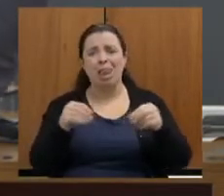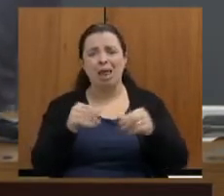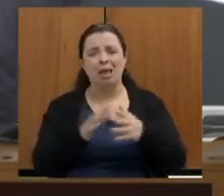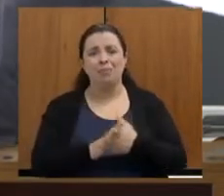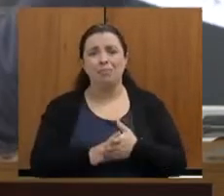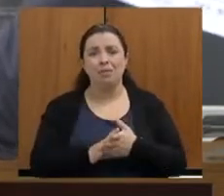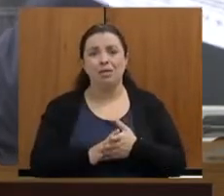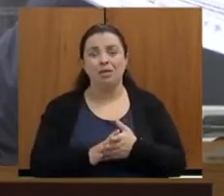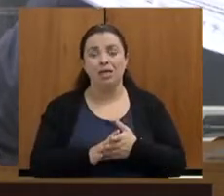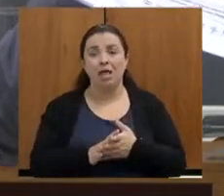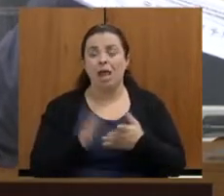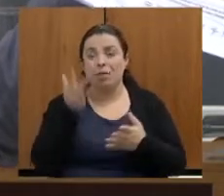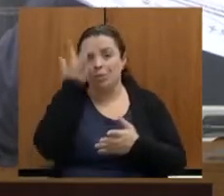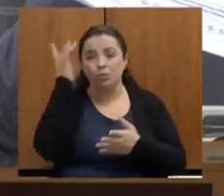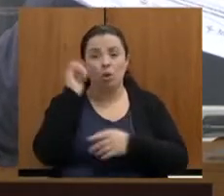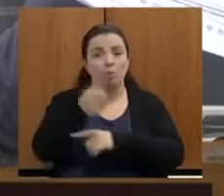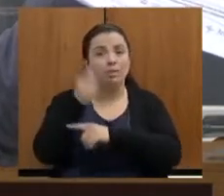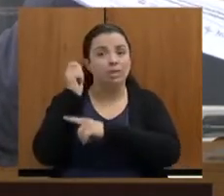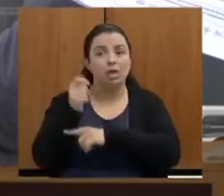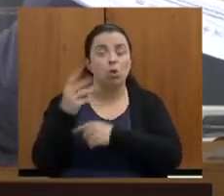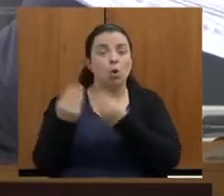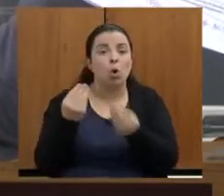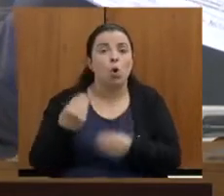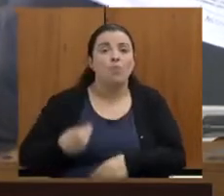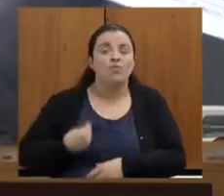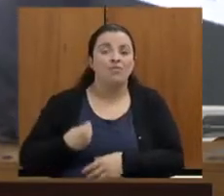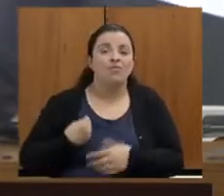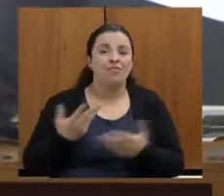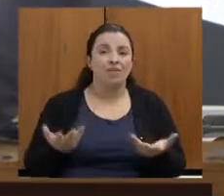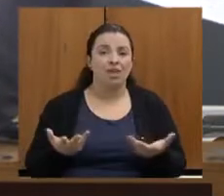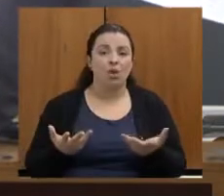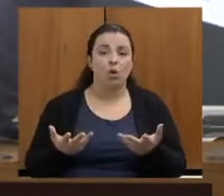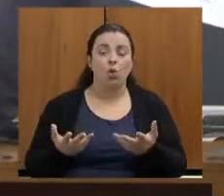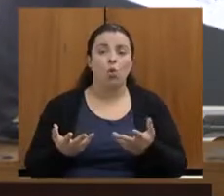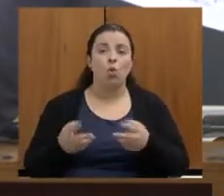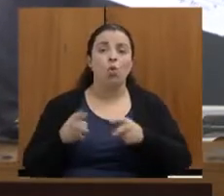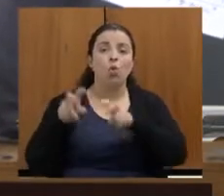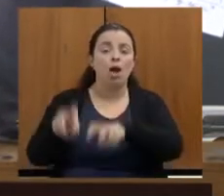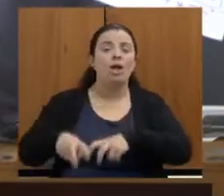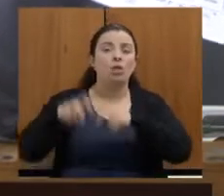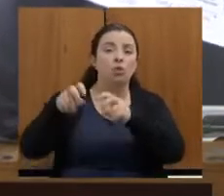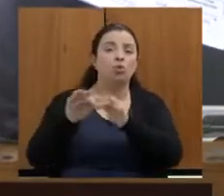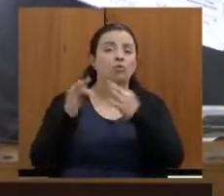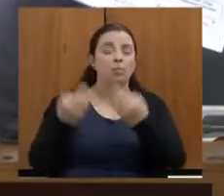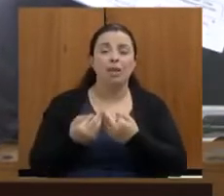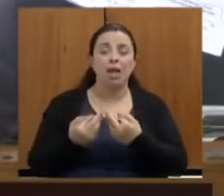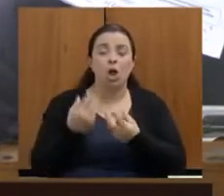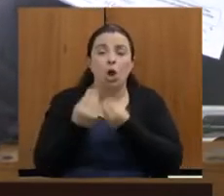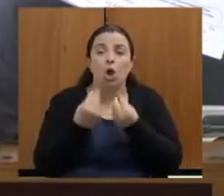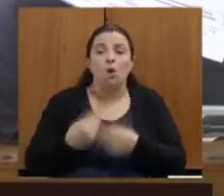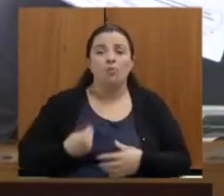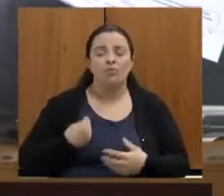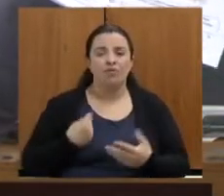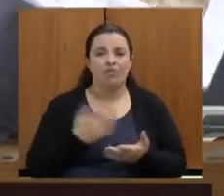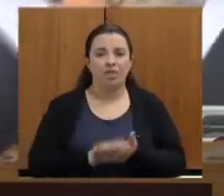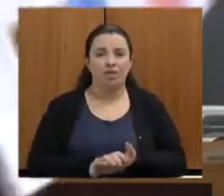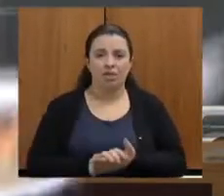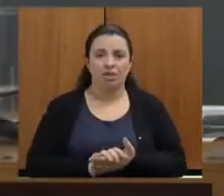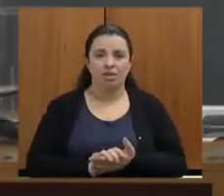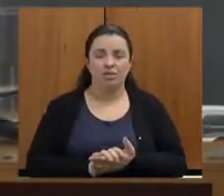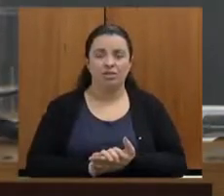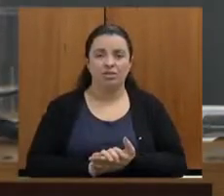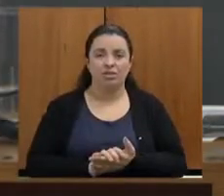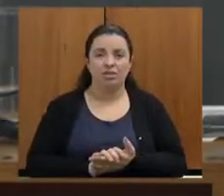sobreviver e os agricultores familiares sobreviverem a Universidade Federal que é solicitada do Vale do Rio